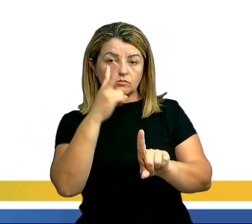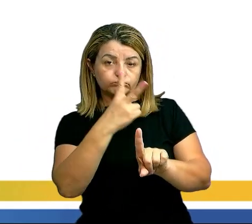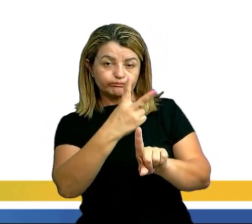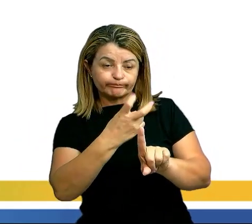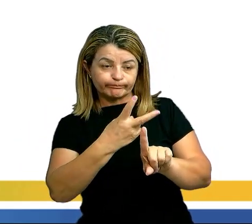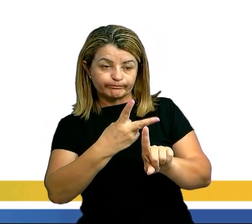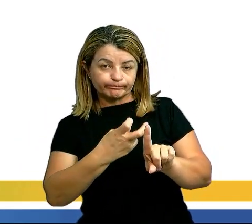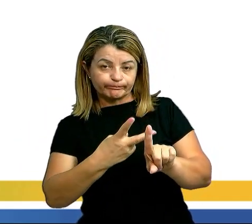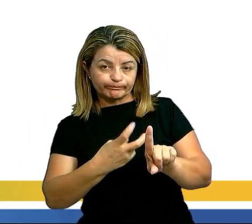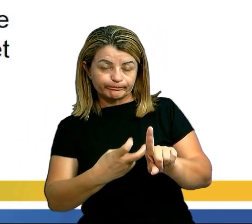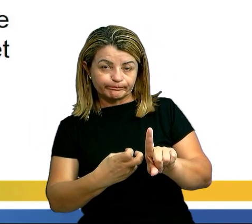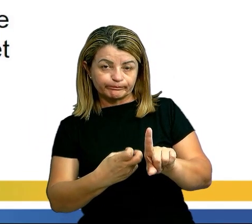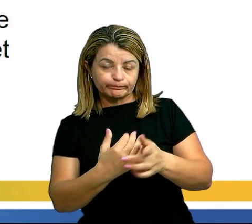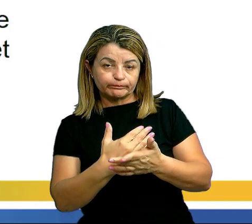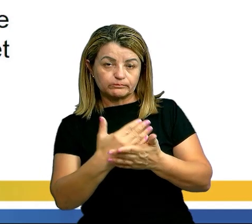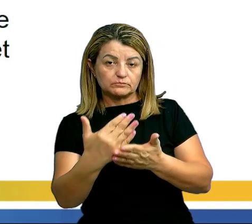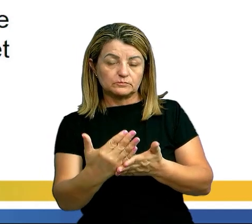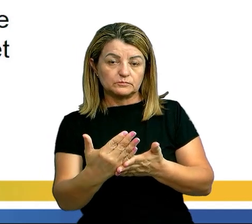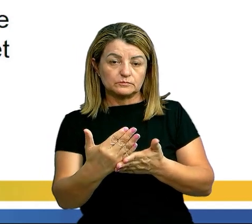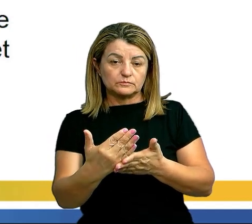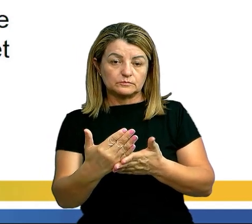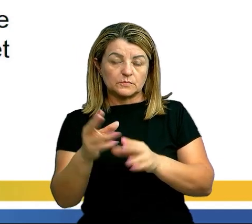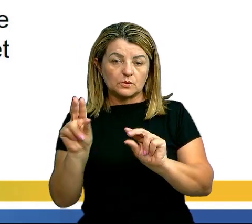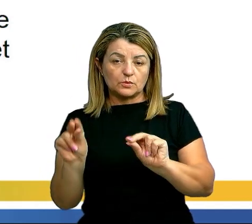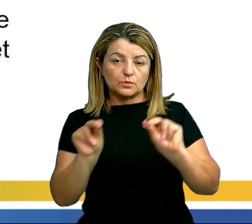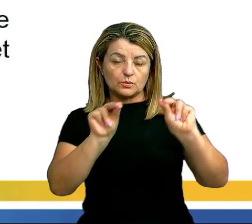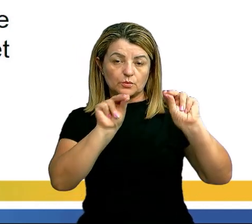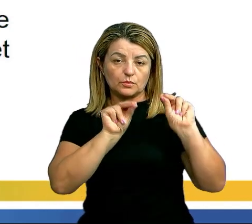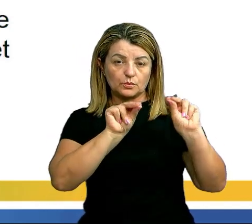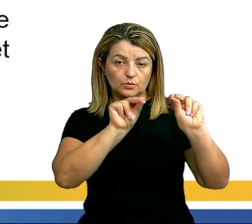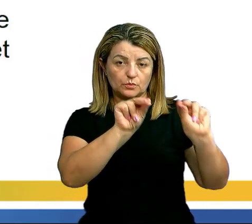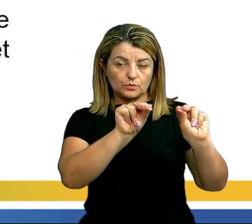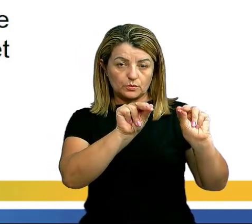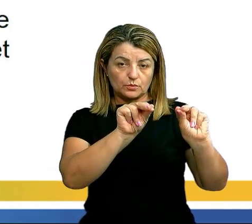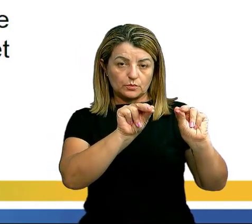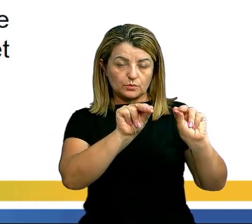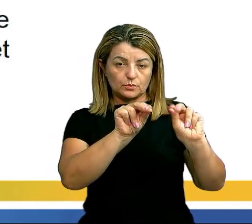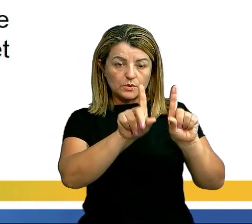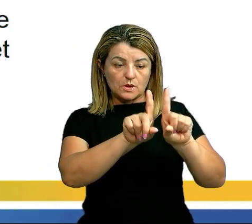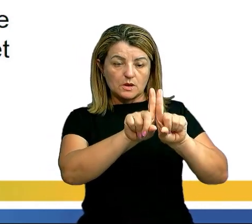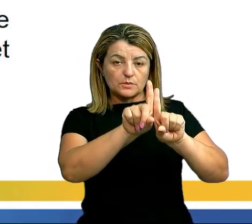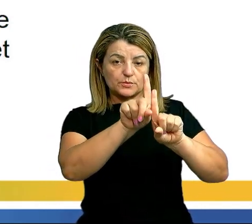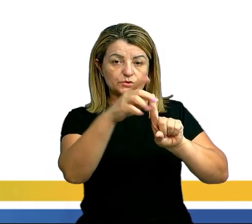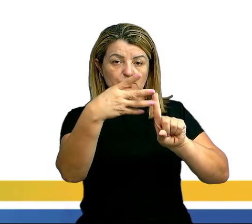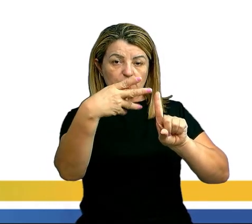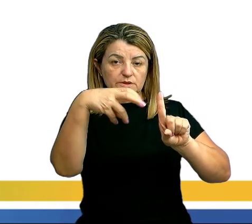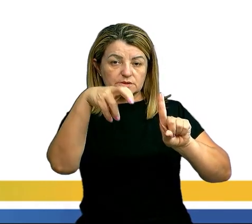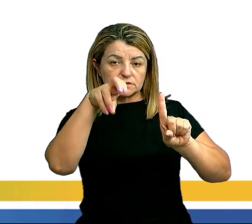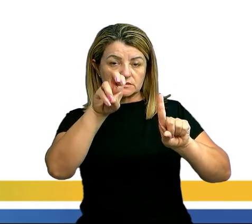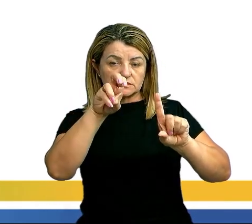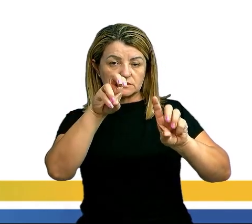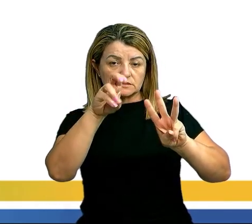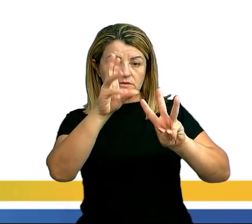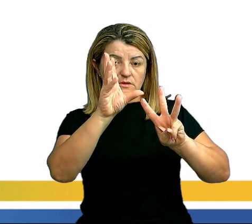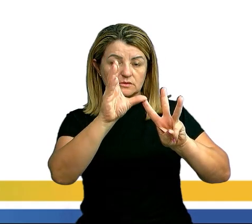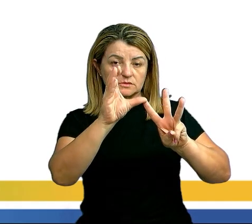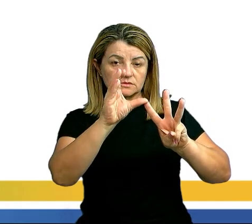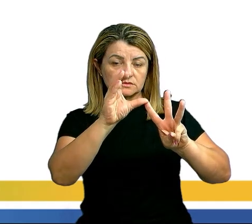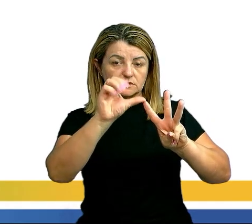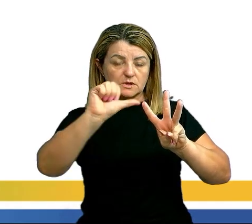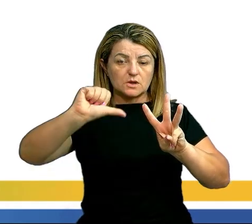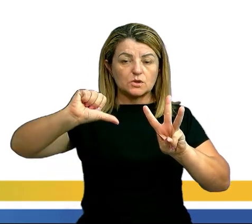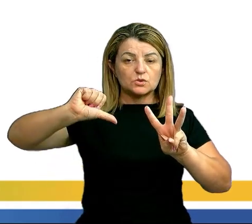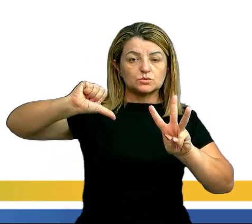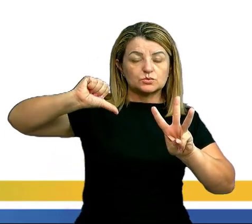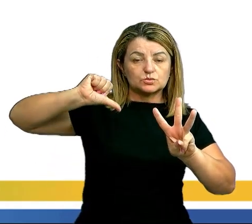temperatura que foi dada no enunciado. O enunciado nos deu que uma temperatura de 45 graus Celsius. Então,